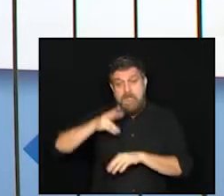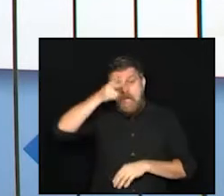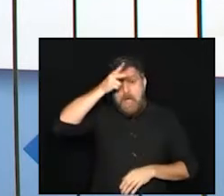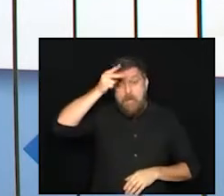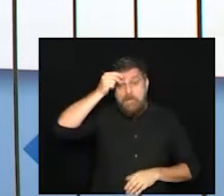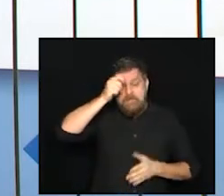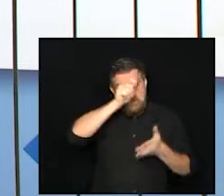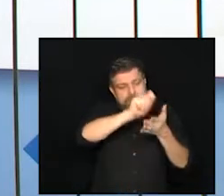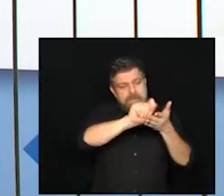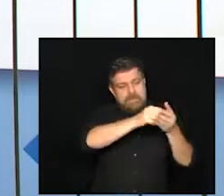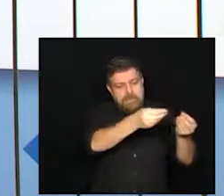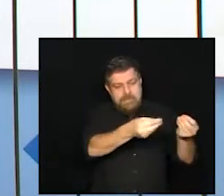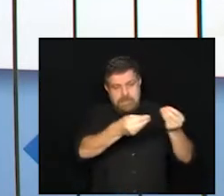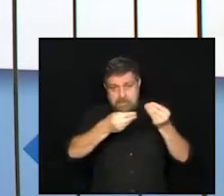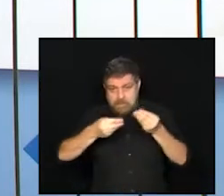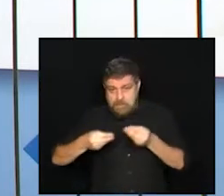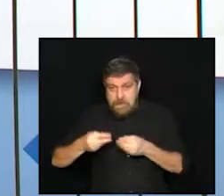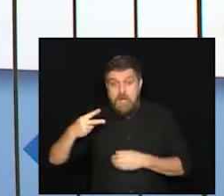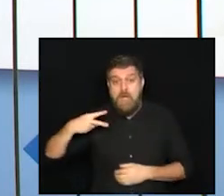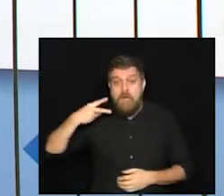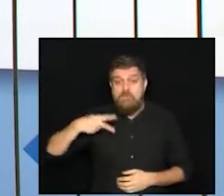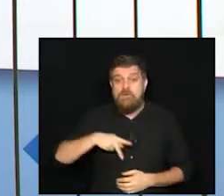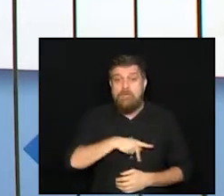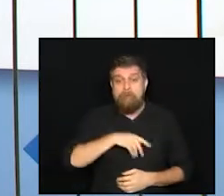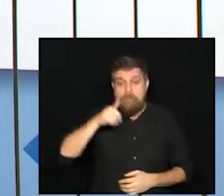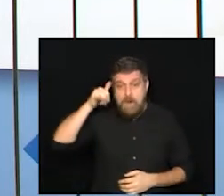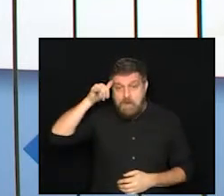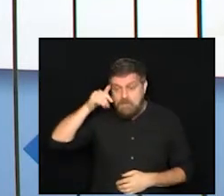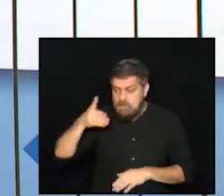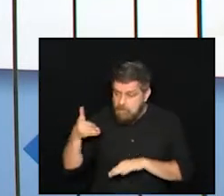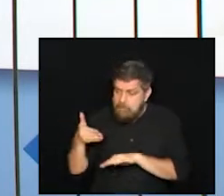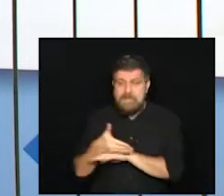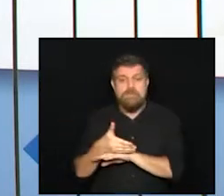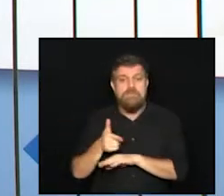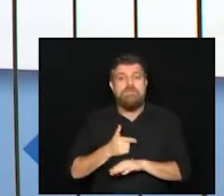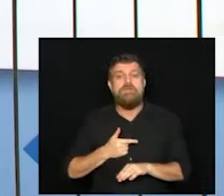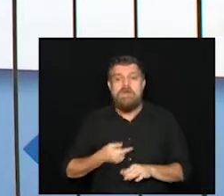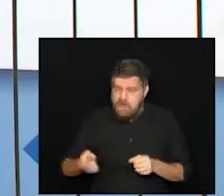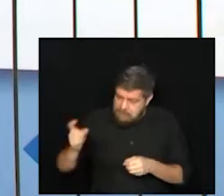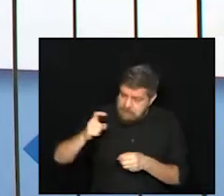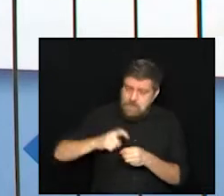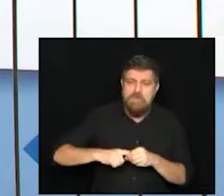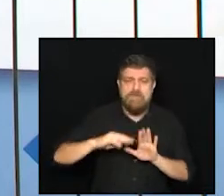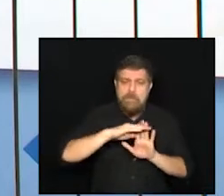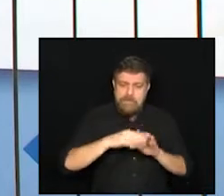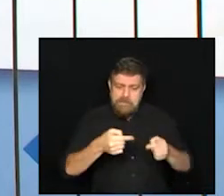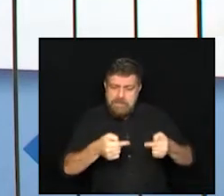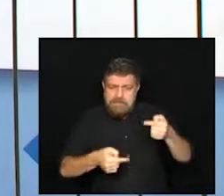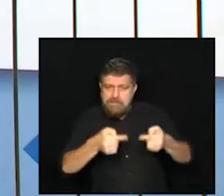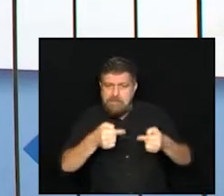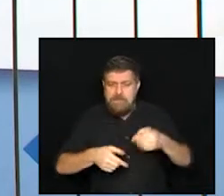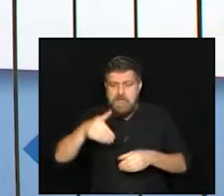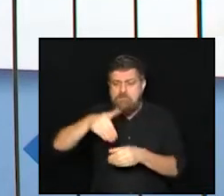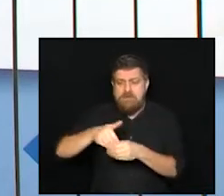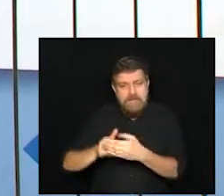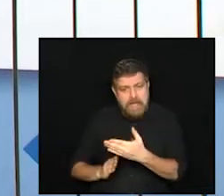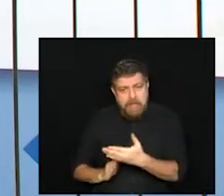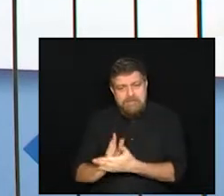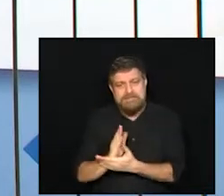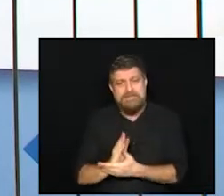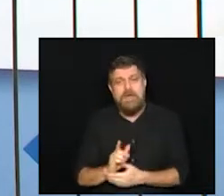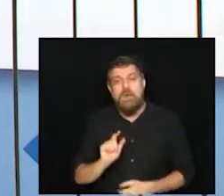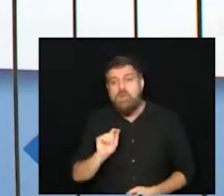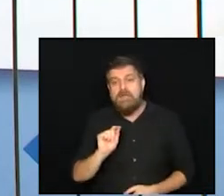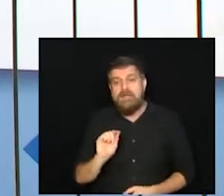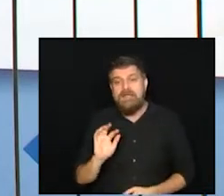e que o vereador Paulo Búfalo entrou nessa discussão justamente para que a matéria volte à pauta e seja aprovado aqui na cidade a